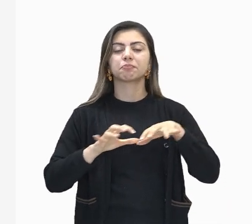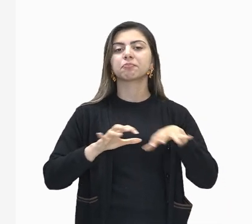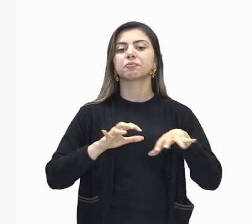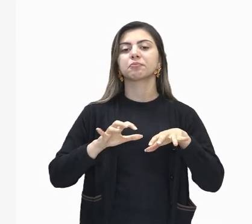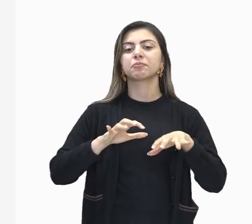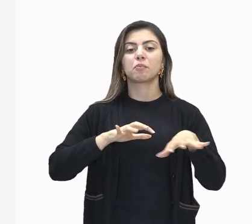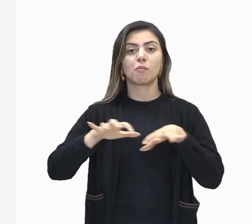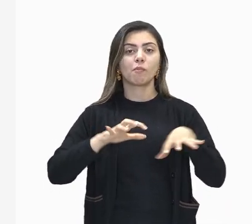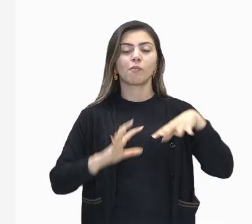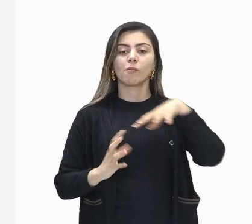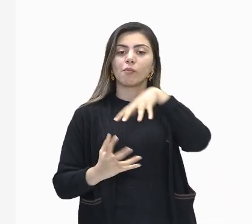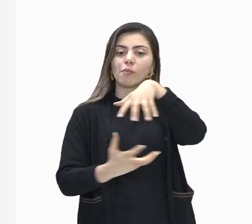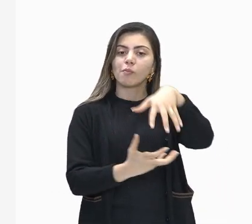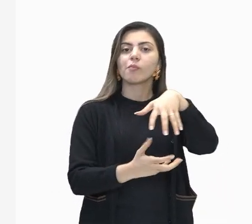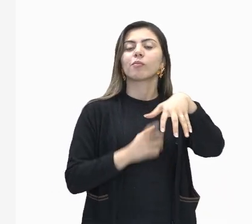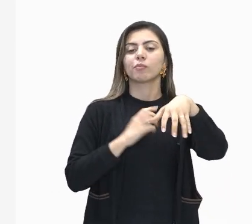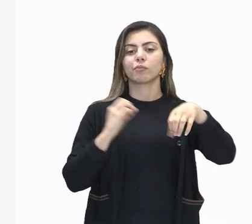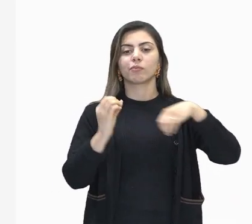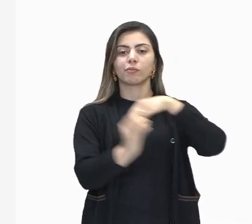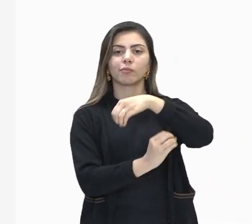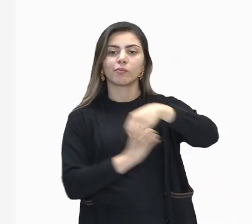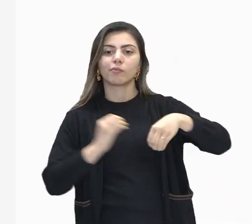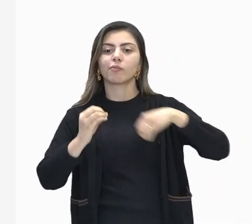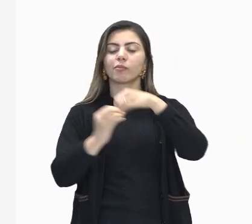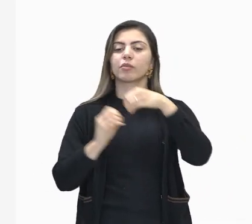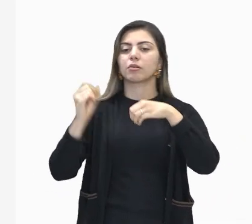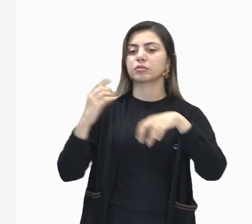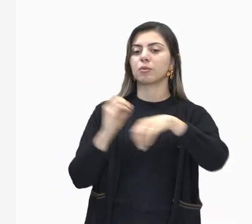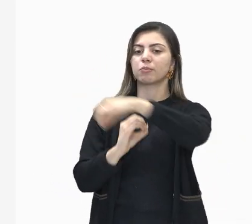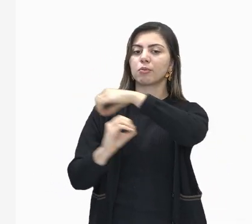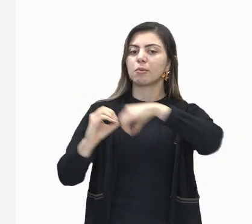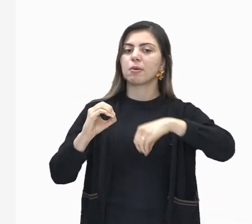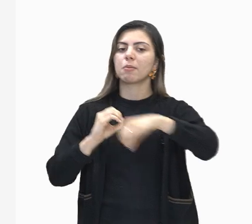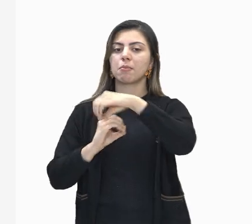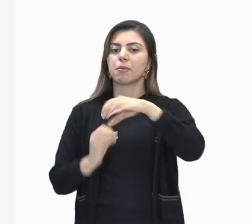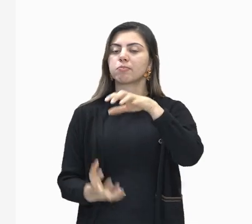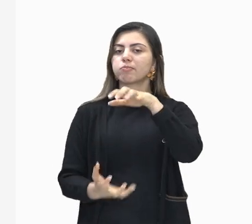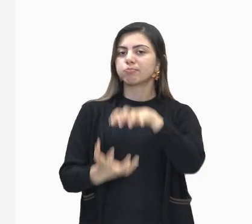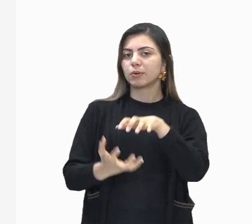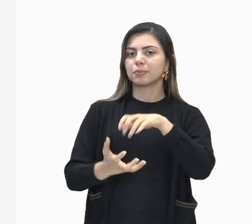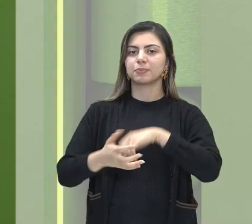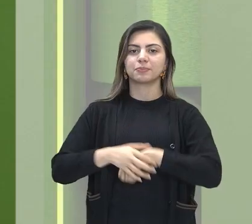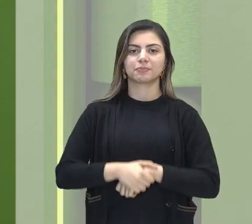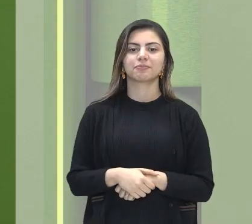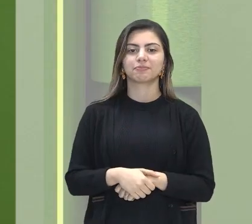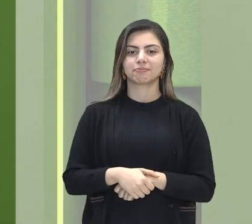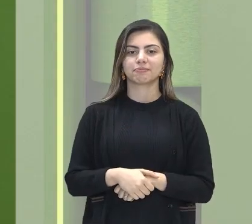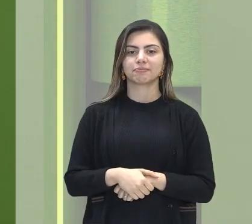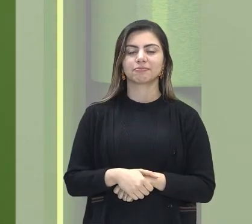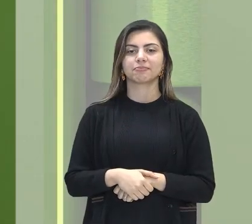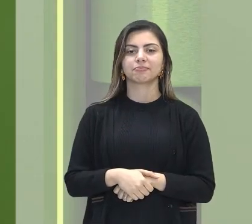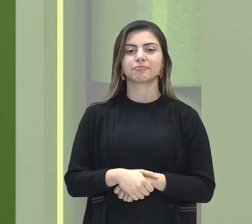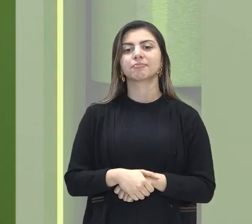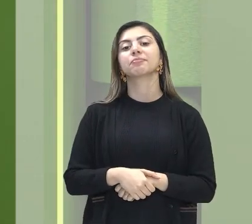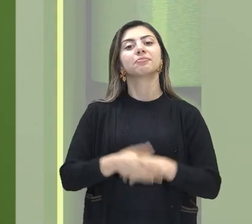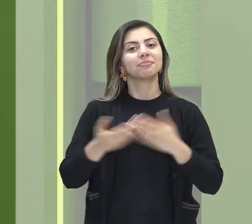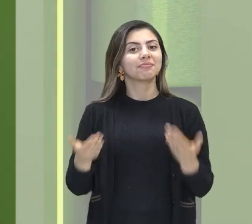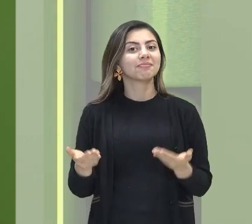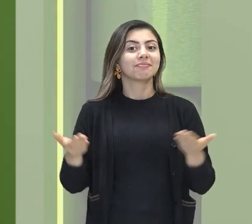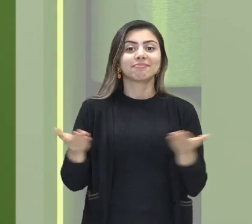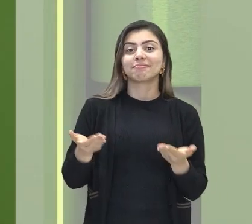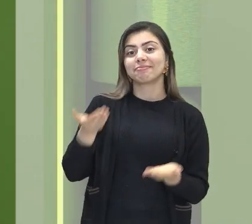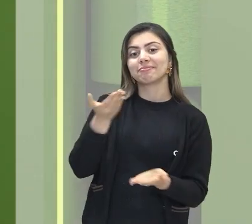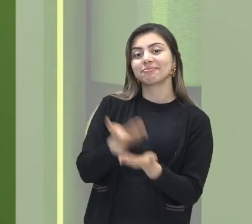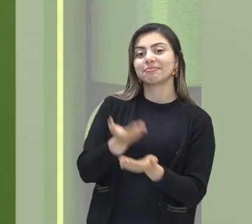teremos os movimentos de rotação, translação, precessão e pressão atmosférica. Então, pessoal, é